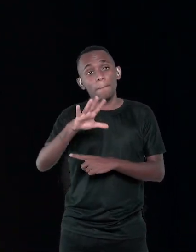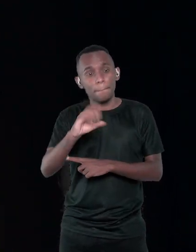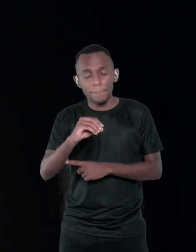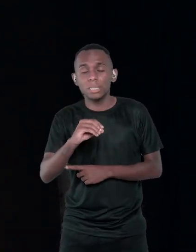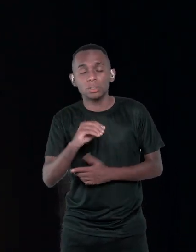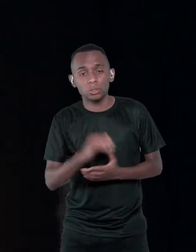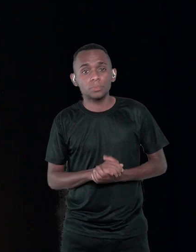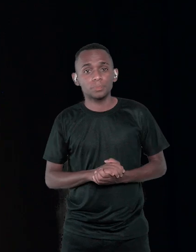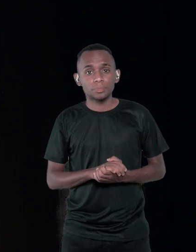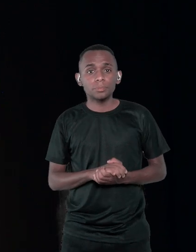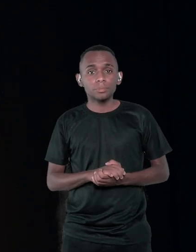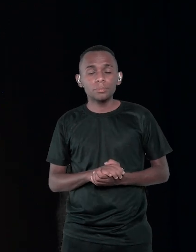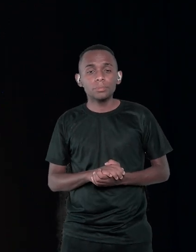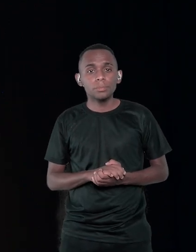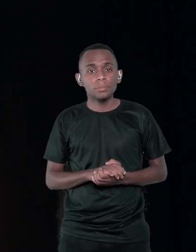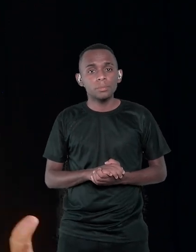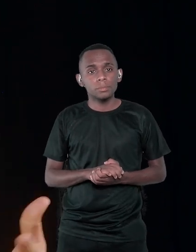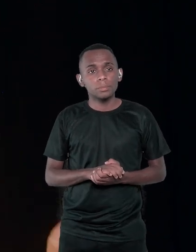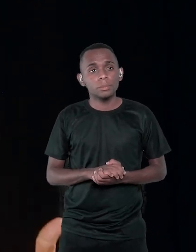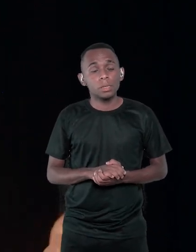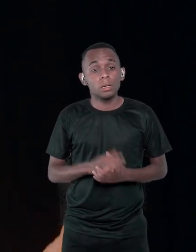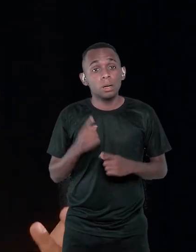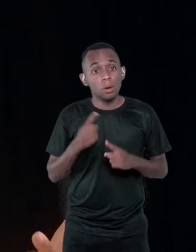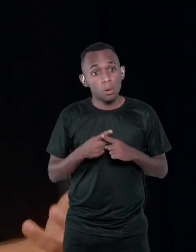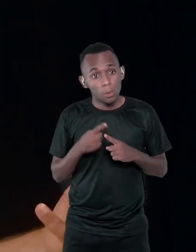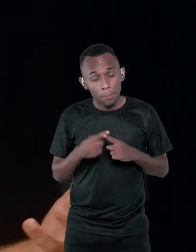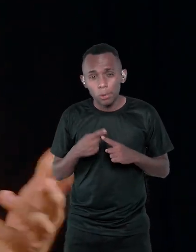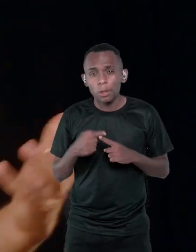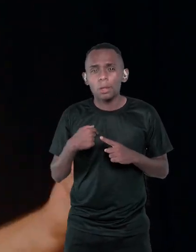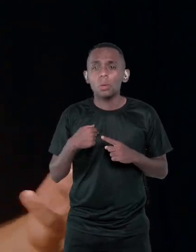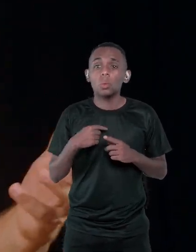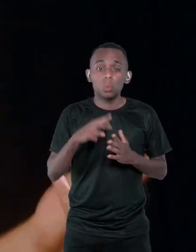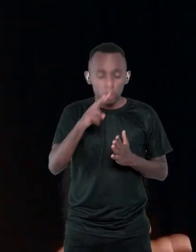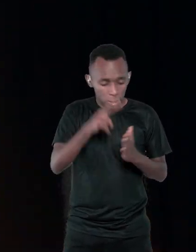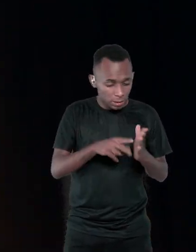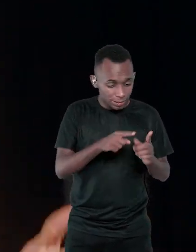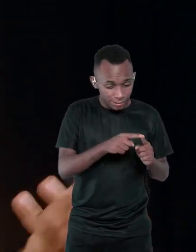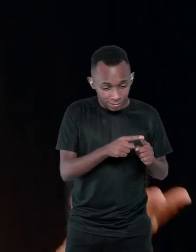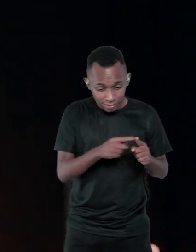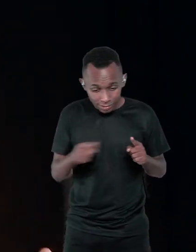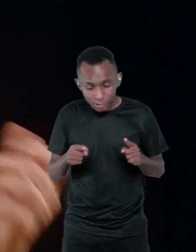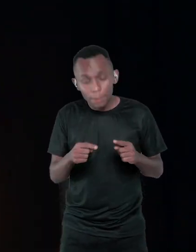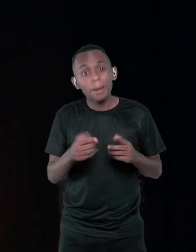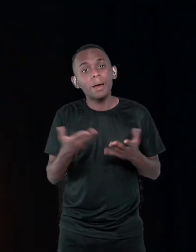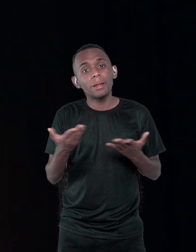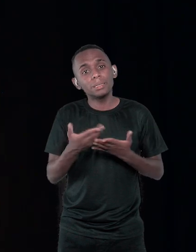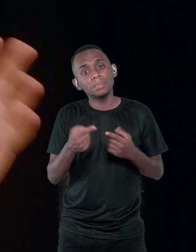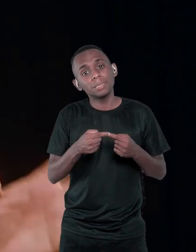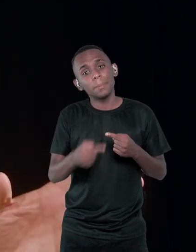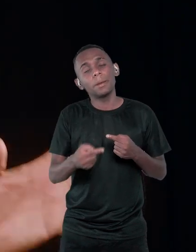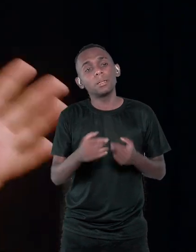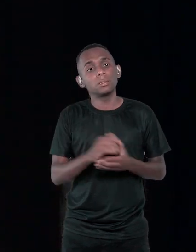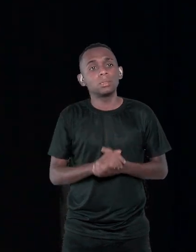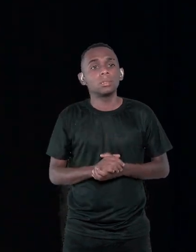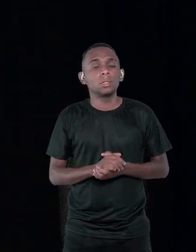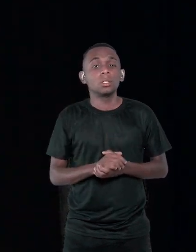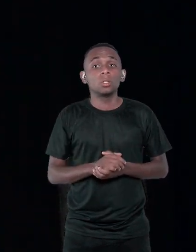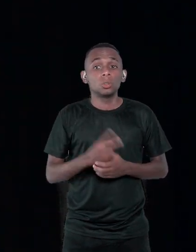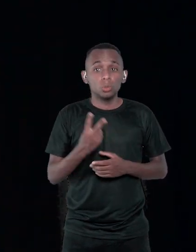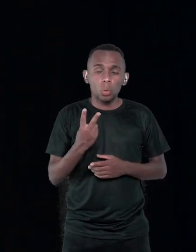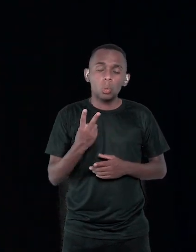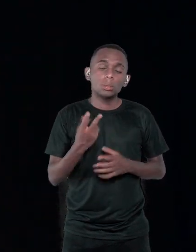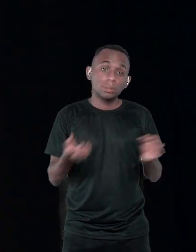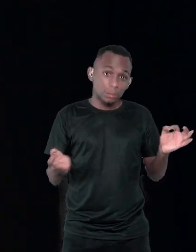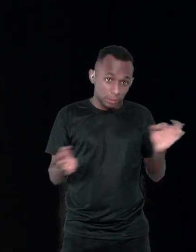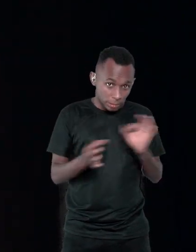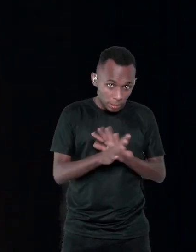de 2023, porque é o que eu li essa semana. Eu estou lendo 3 livros, eu terminei 2 deles e estou lendo um que é um